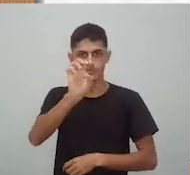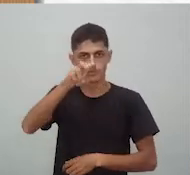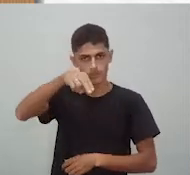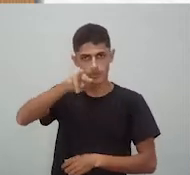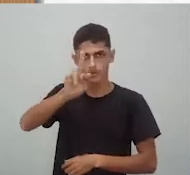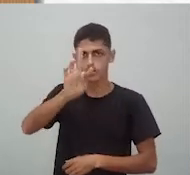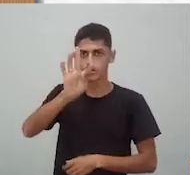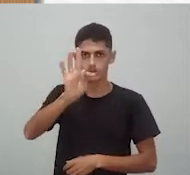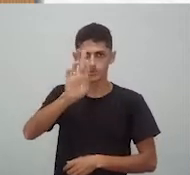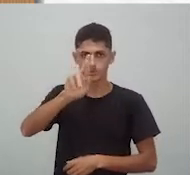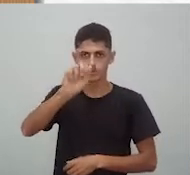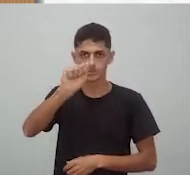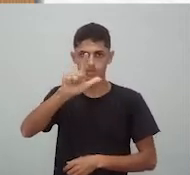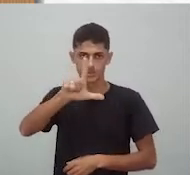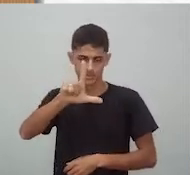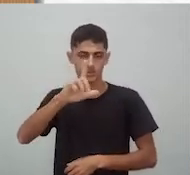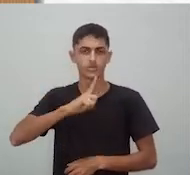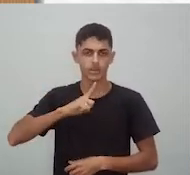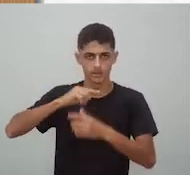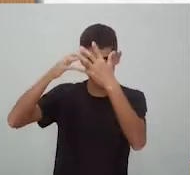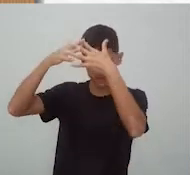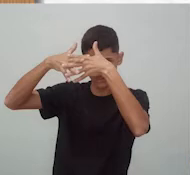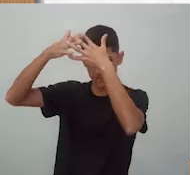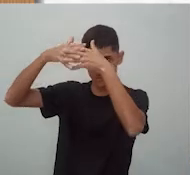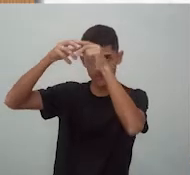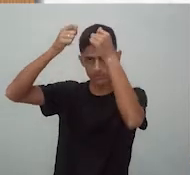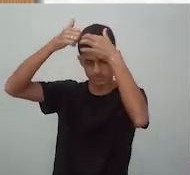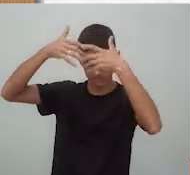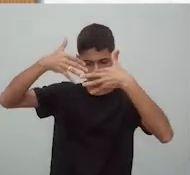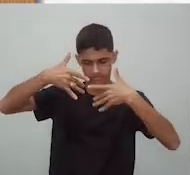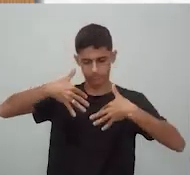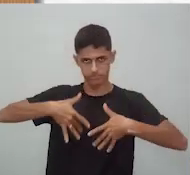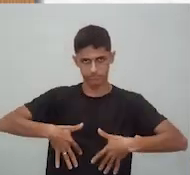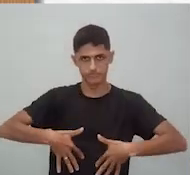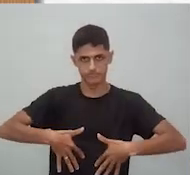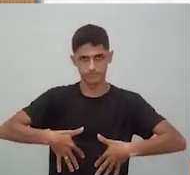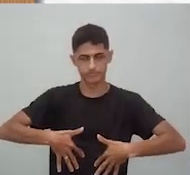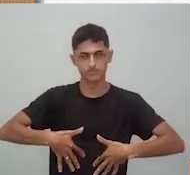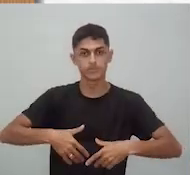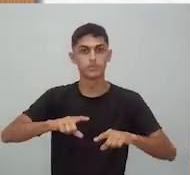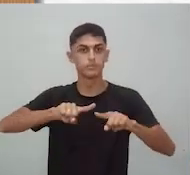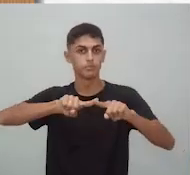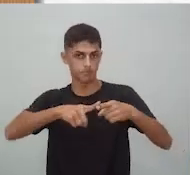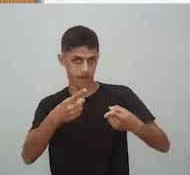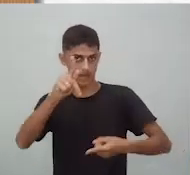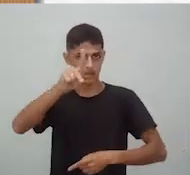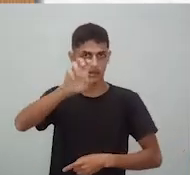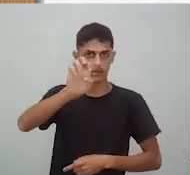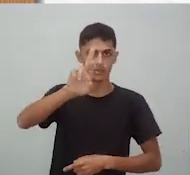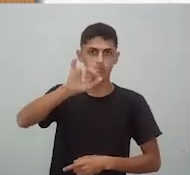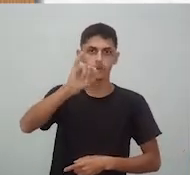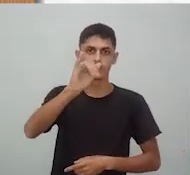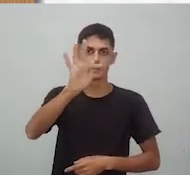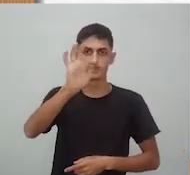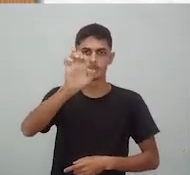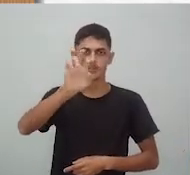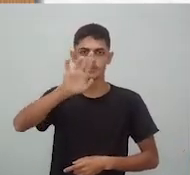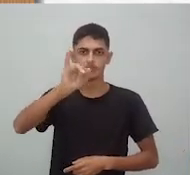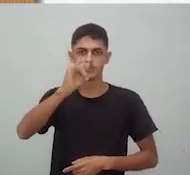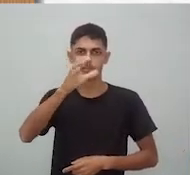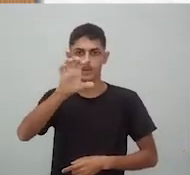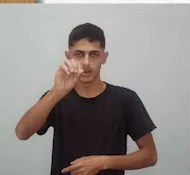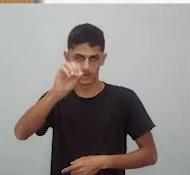formado pelo nosso cérebro, pelo nosso encéfalo e a nossa medula. Já o nosso sistema periférico ele é basicamente formado pelos nervos, que